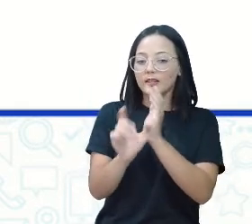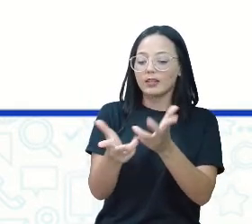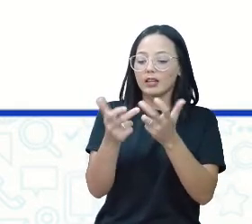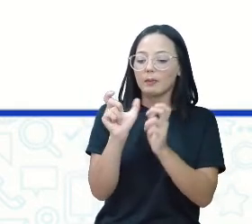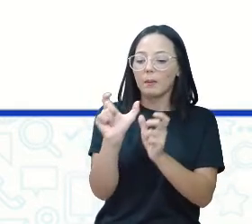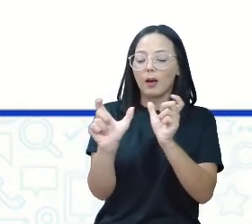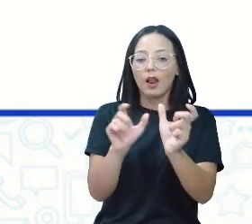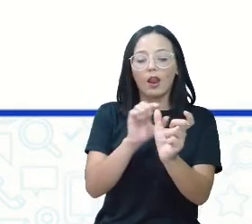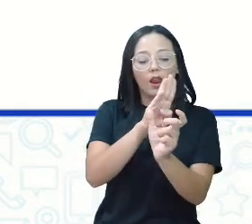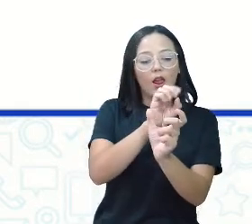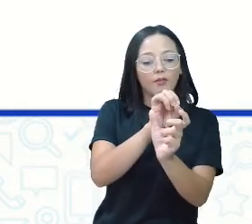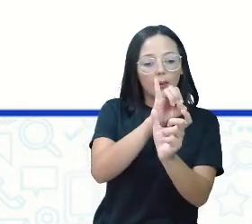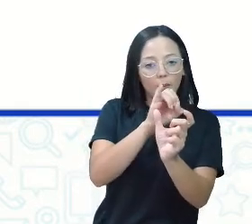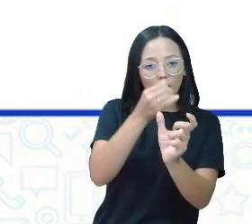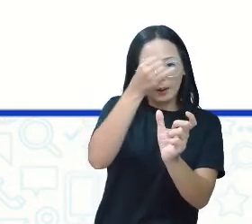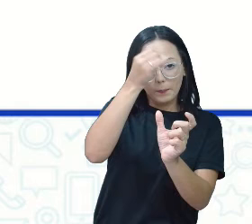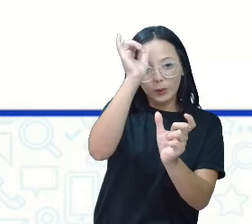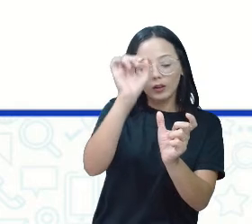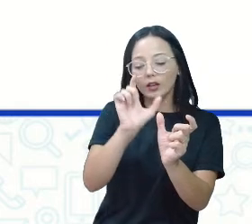palavra dente. Então,